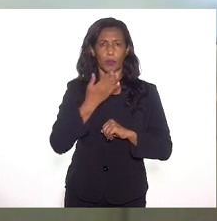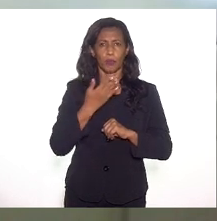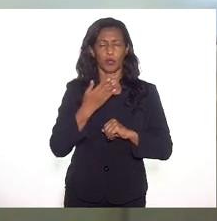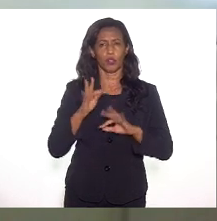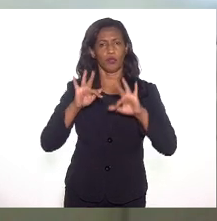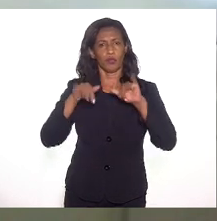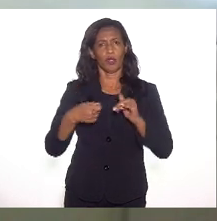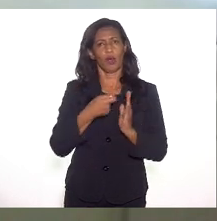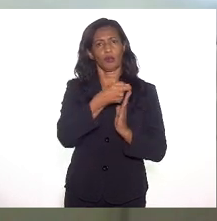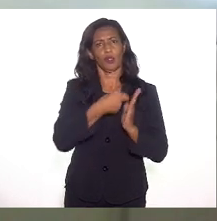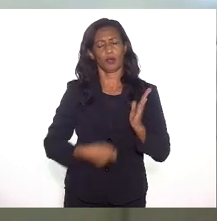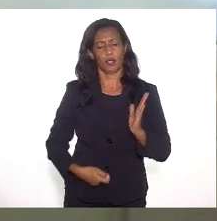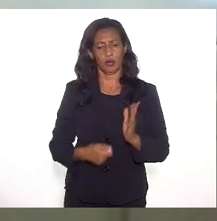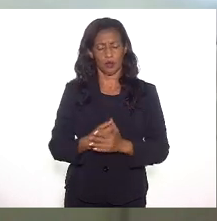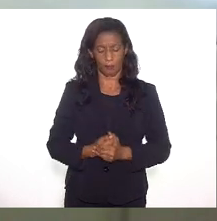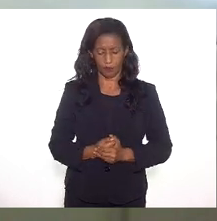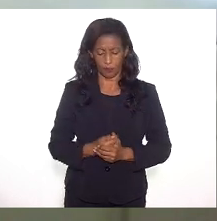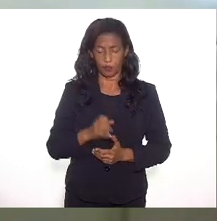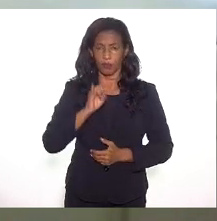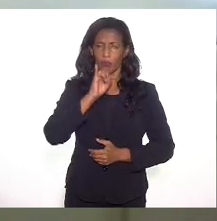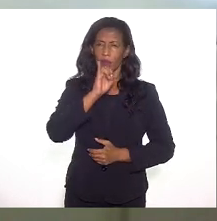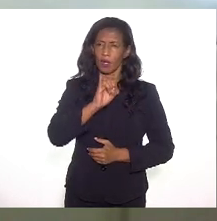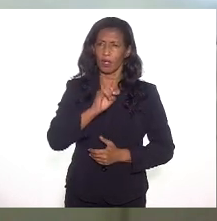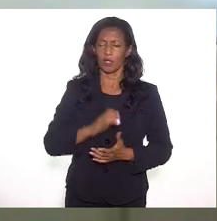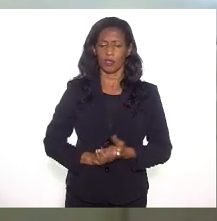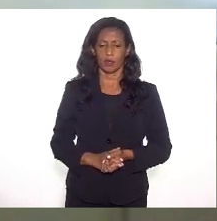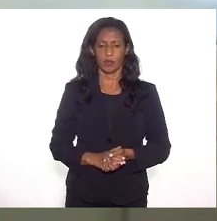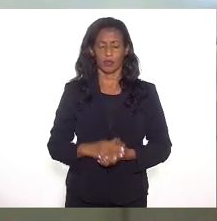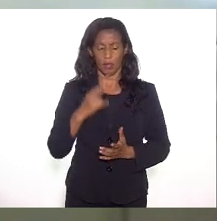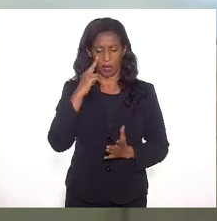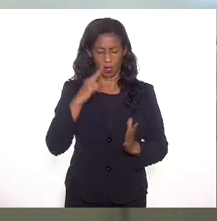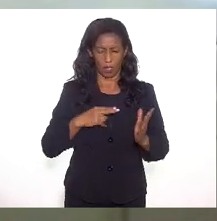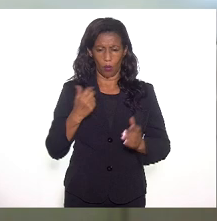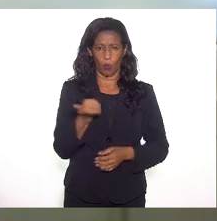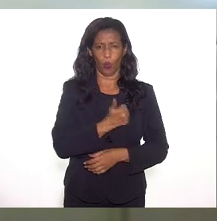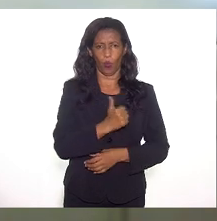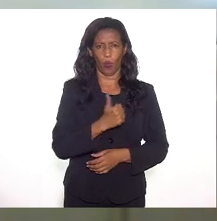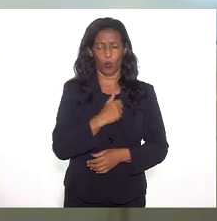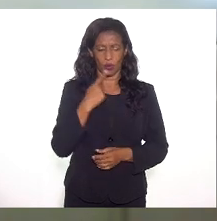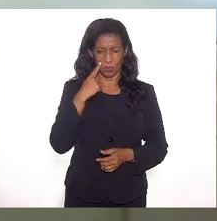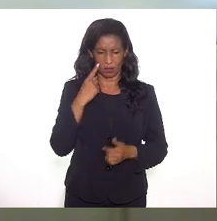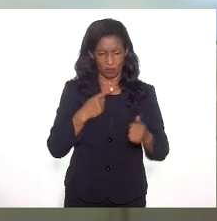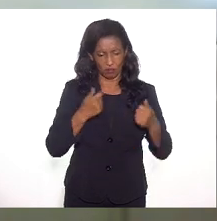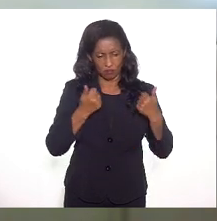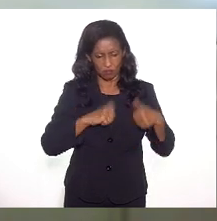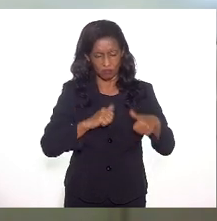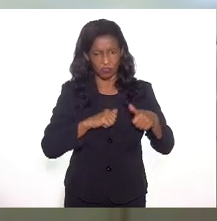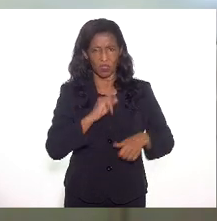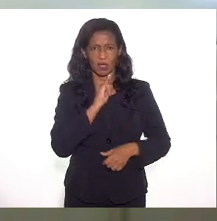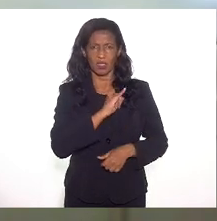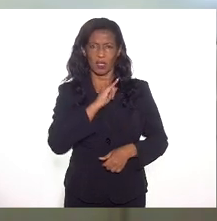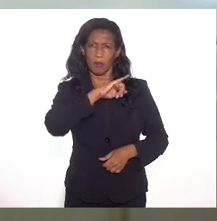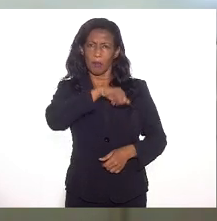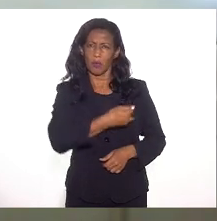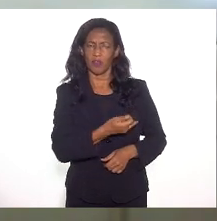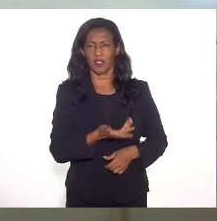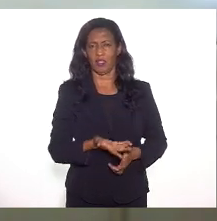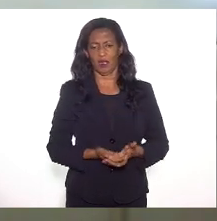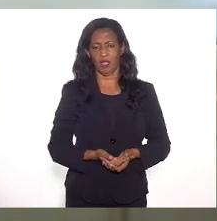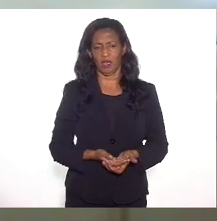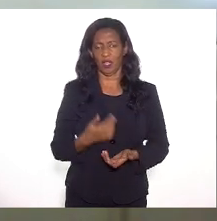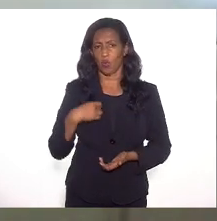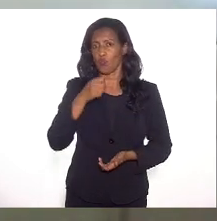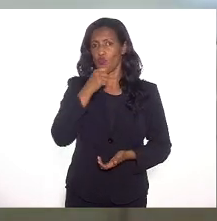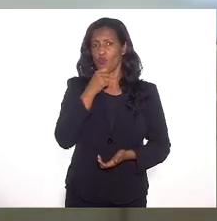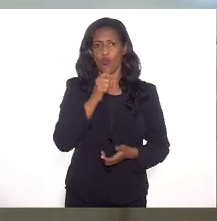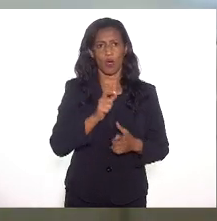de redação. Se Vossa Excelência me ler a emenda número 11, eu verifico aqui se dá para aproveitar, senhor presidente, porque eu não estou com